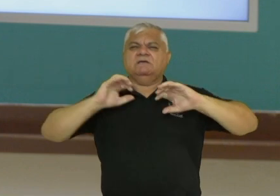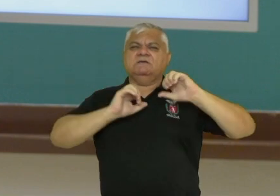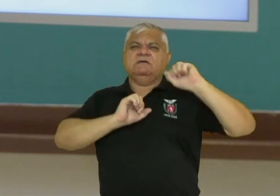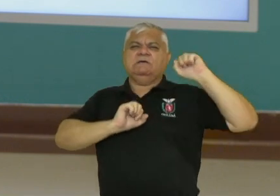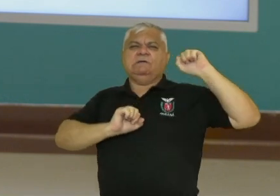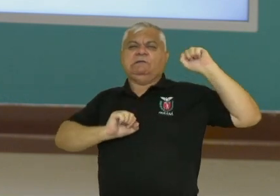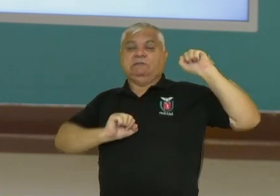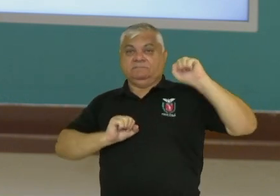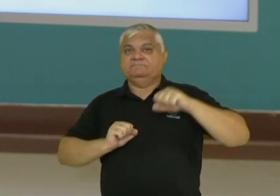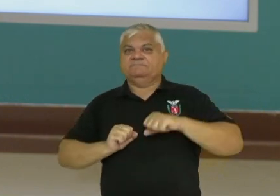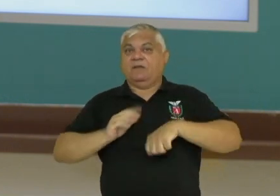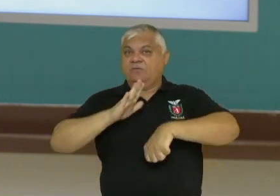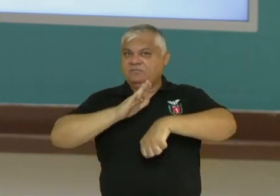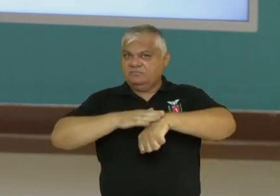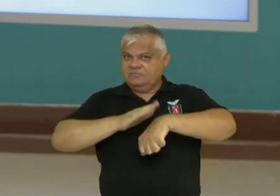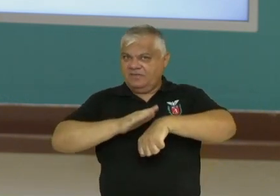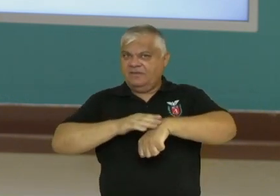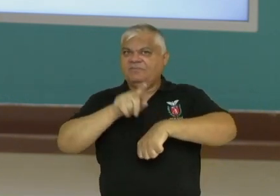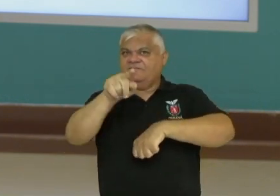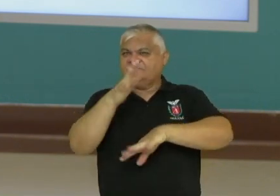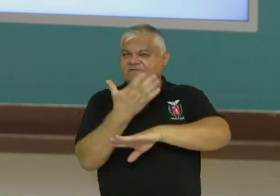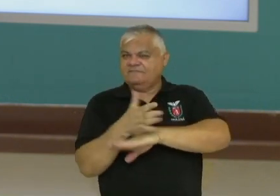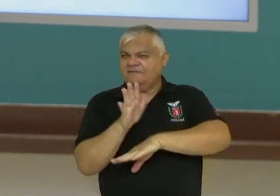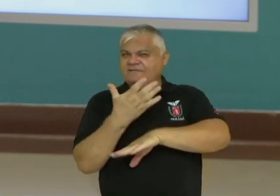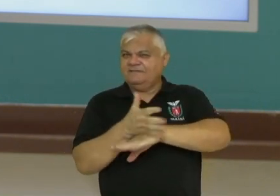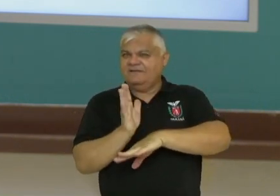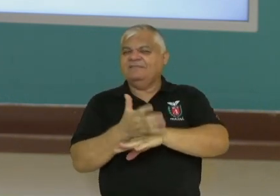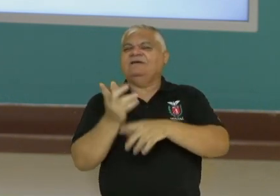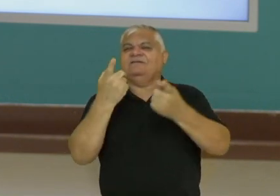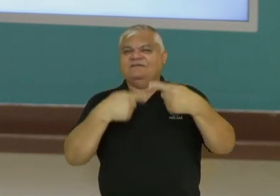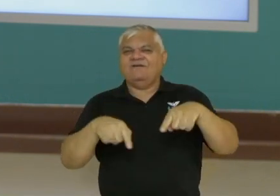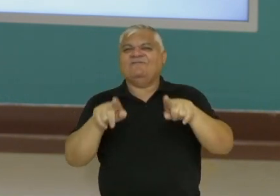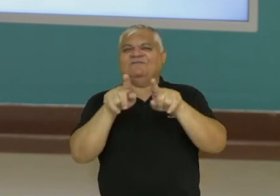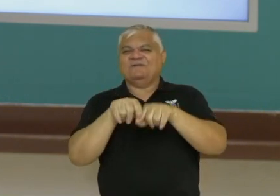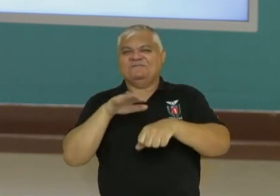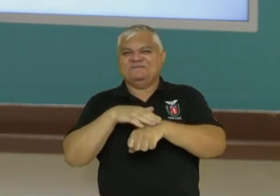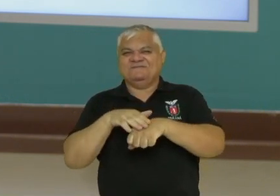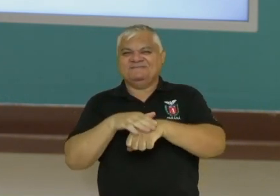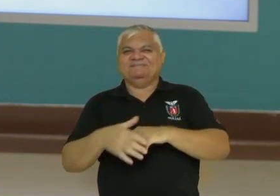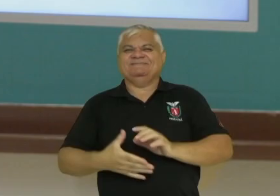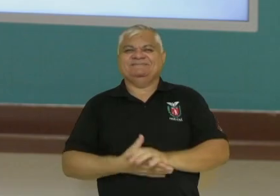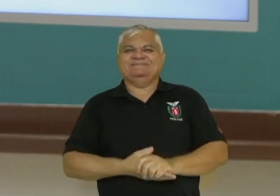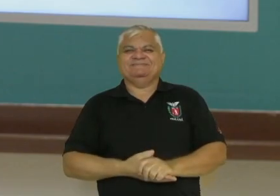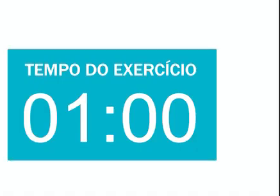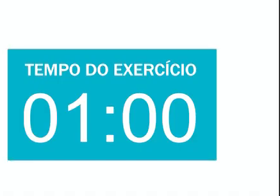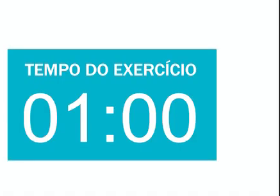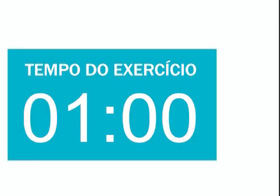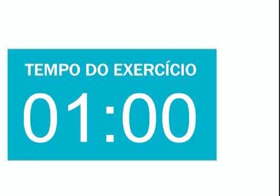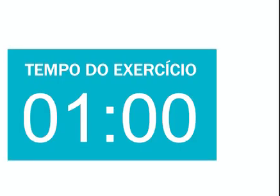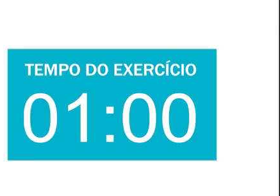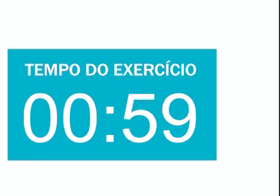dar um tempinho para vocês realizarem essa atividade e nós já voltamos a conversar.